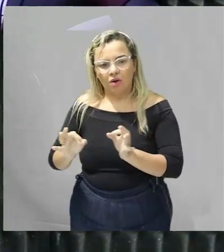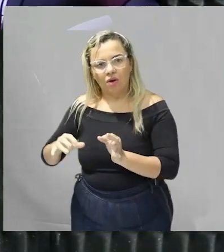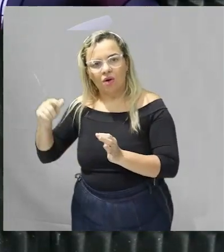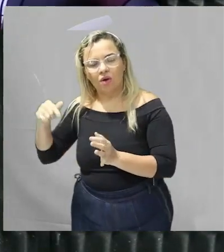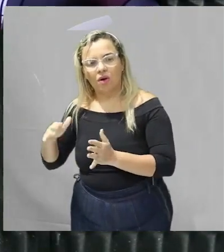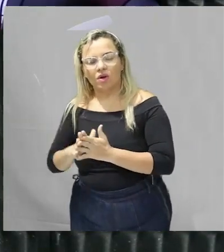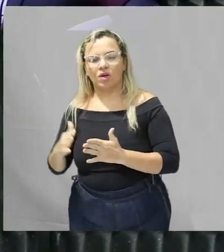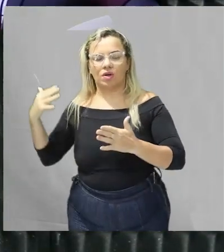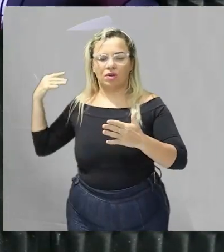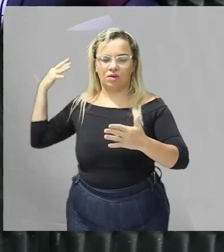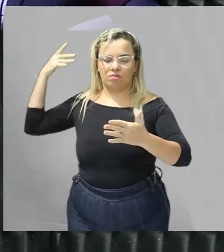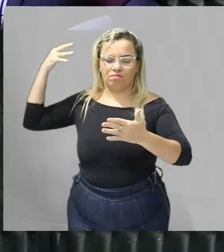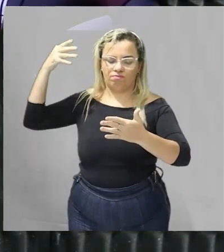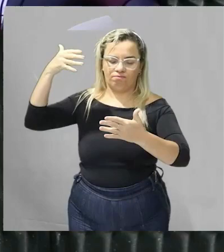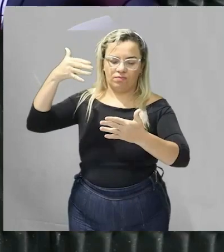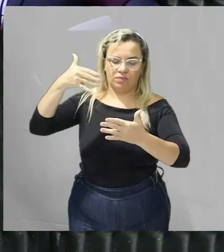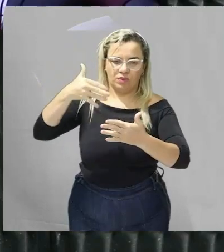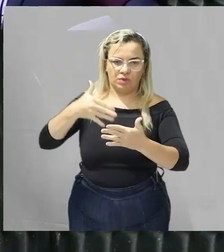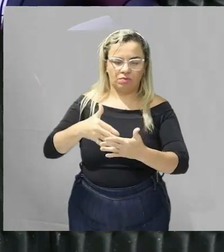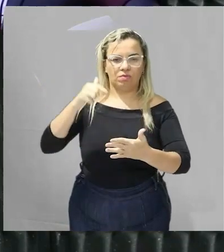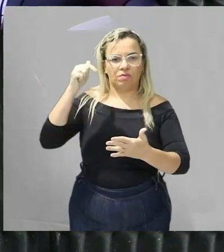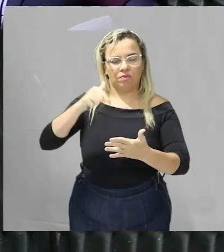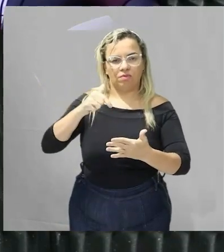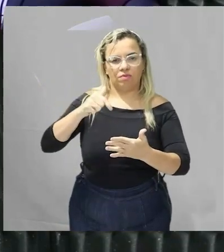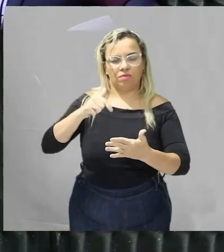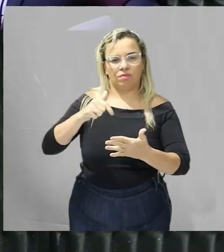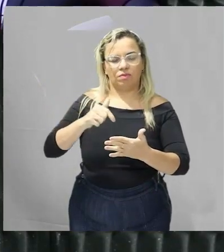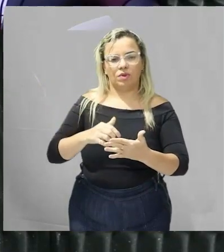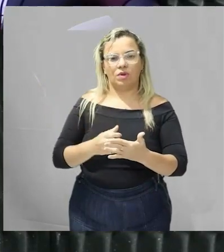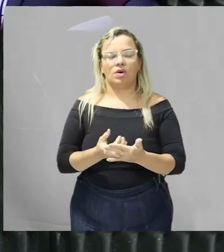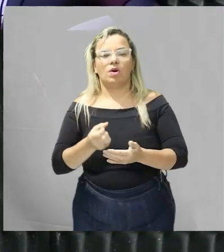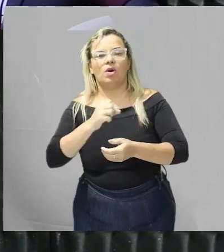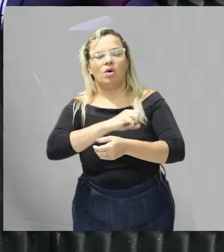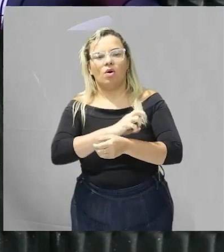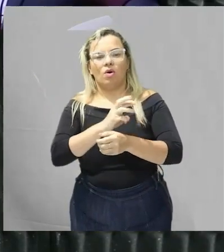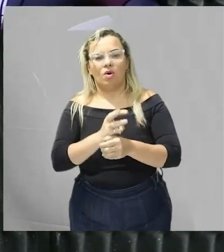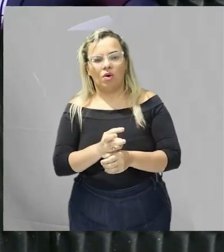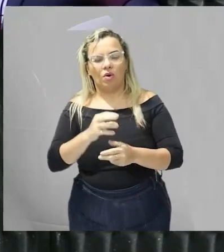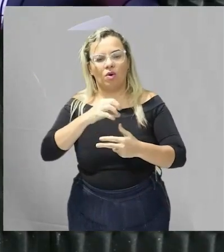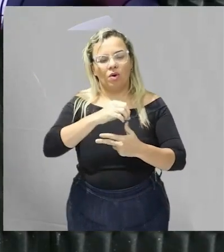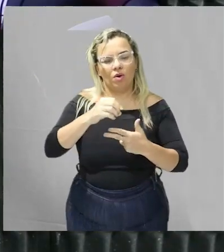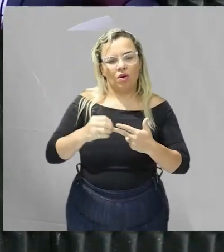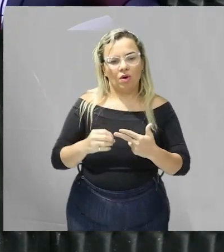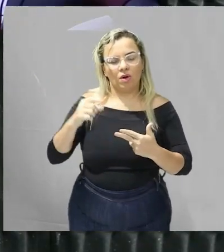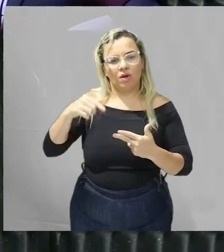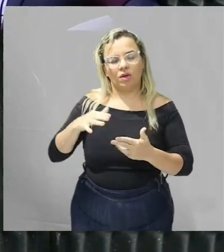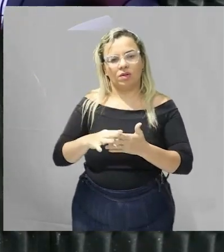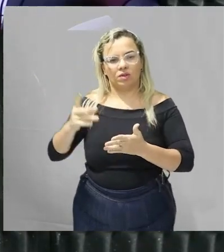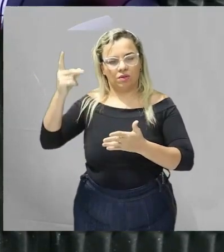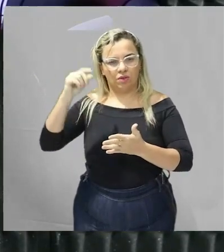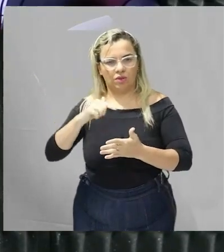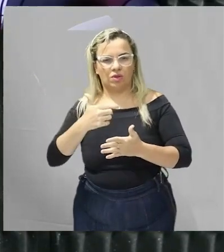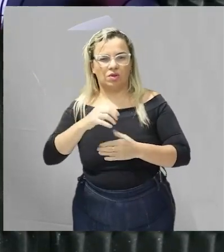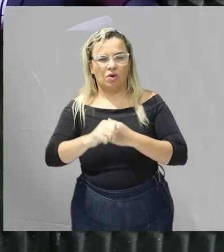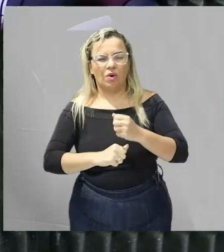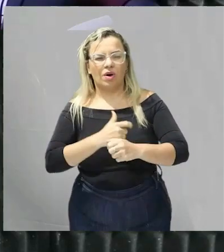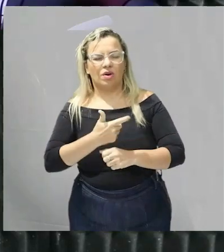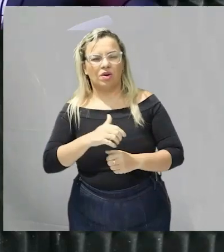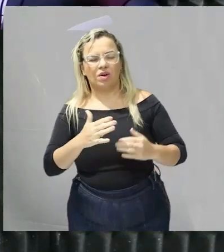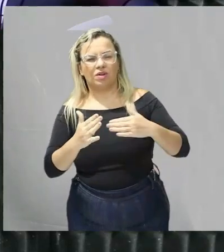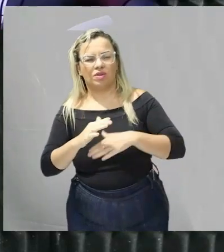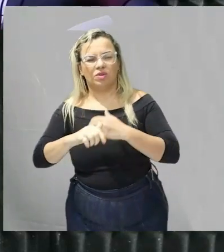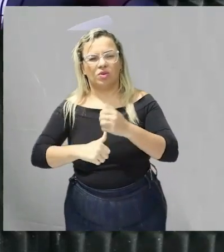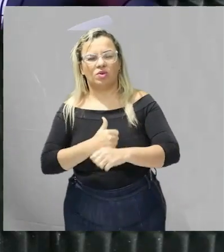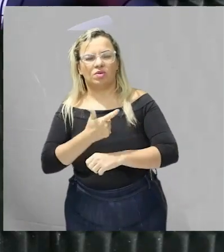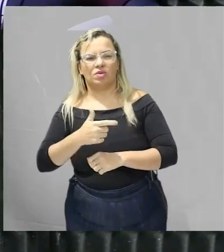últimos vestibulares, tá certo? Levando em conta aí o EMA PAS 2022, o último Enem de 2021, 2020, 2019.